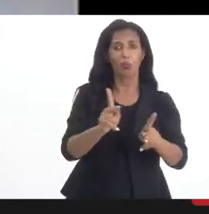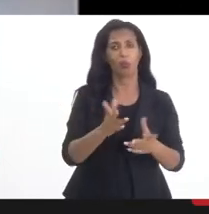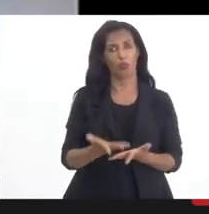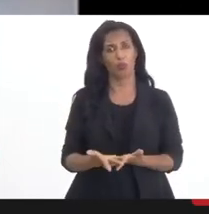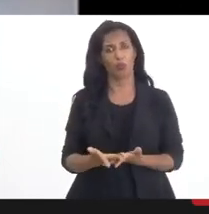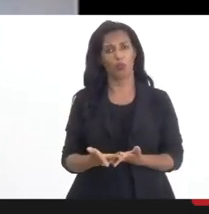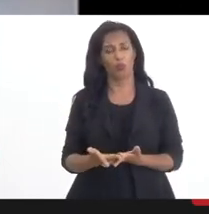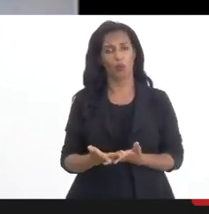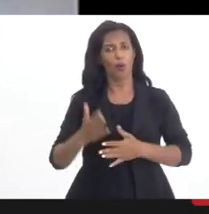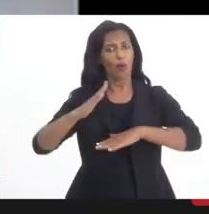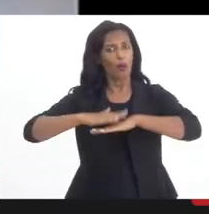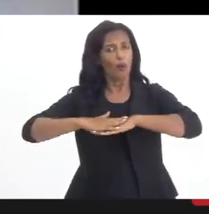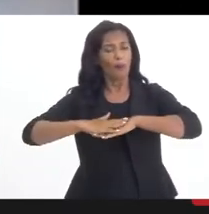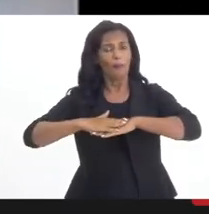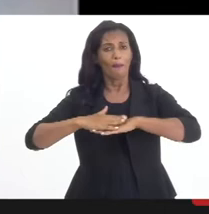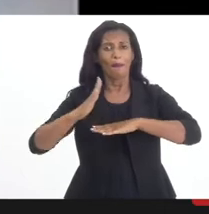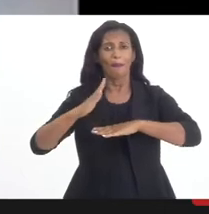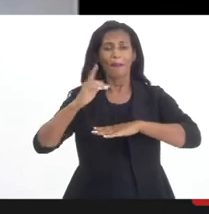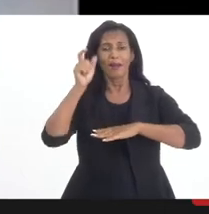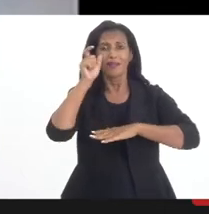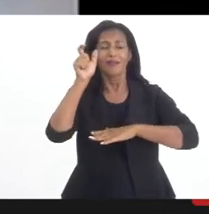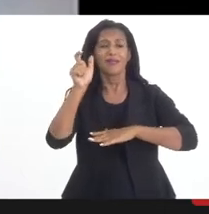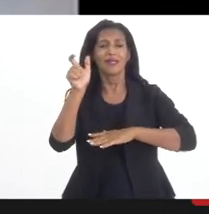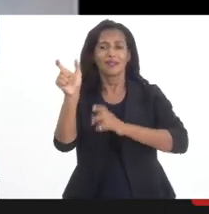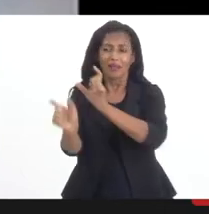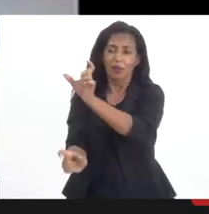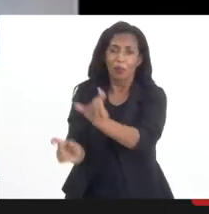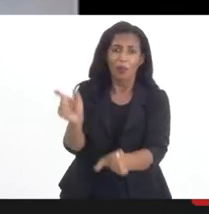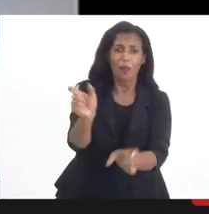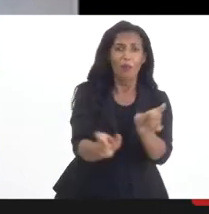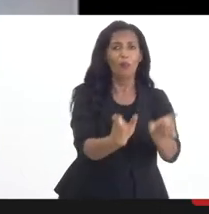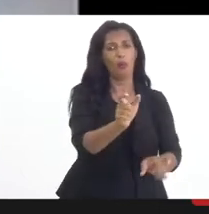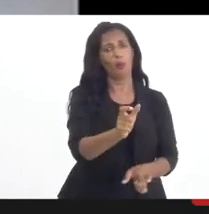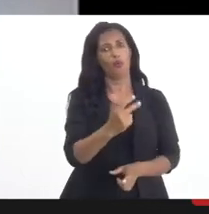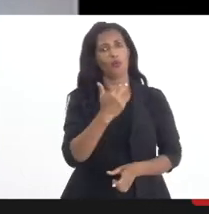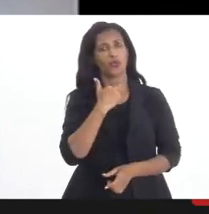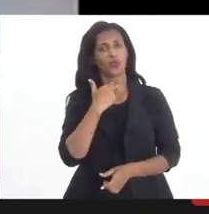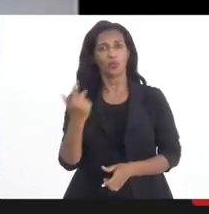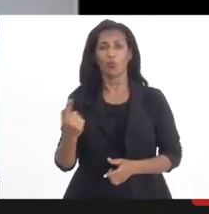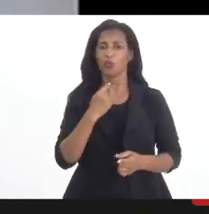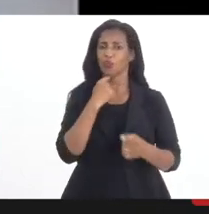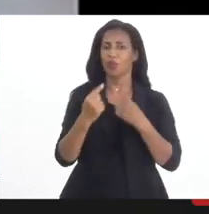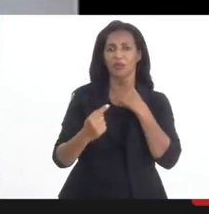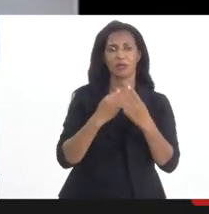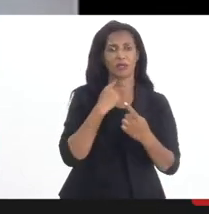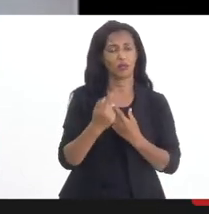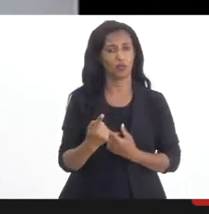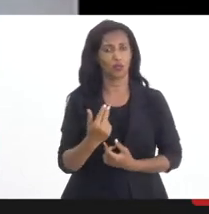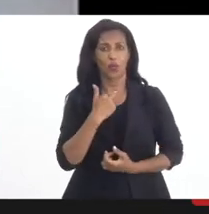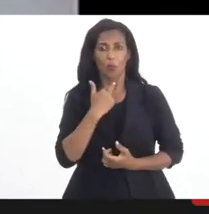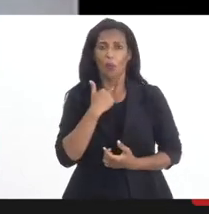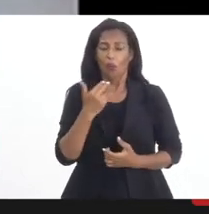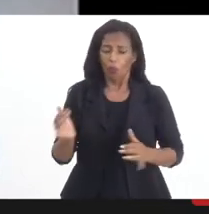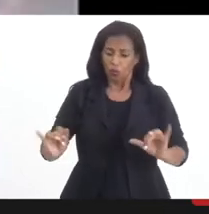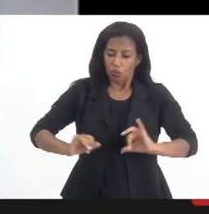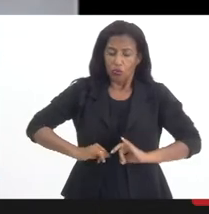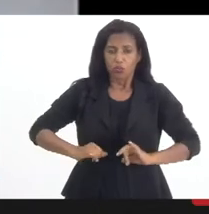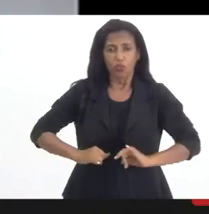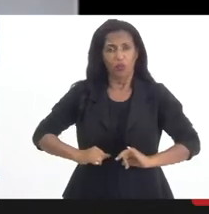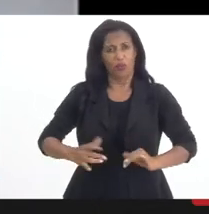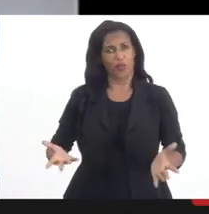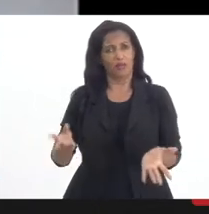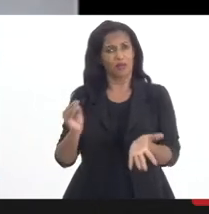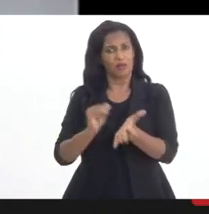principal interessado nisso tudo é o povo. Então, a gente não pode ficar nesses embates, sabe? O povo não pode continuar sofrendo esse